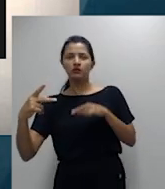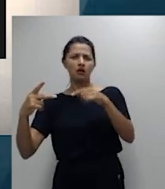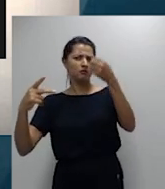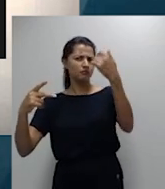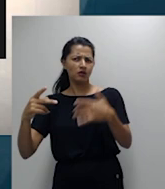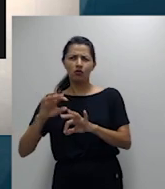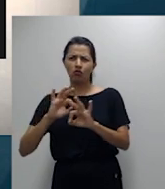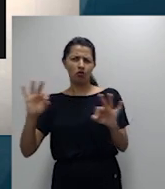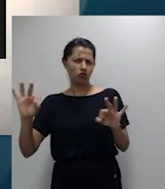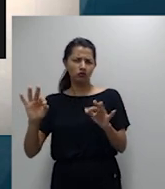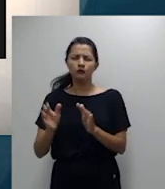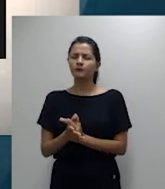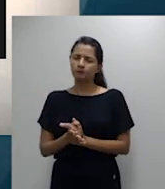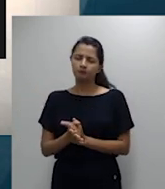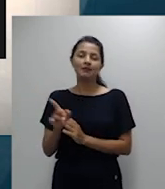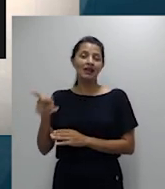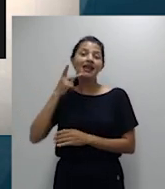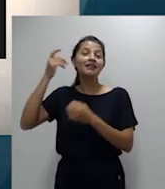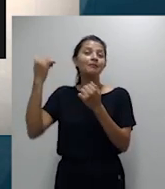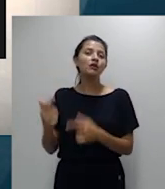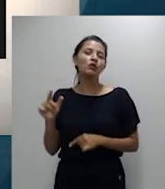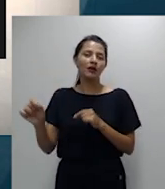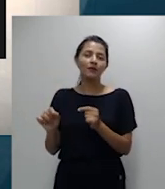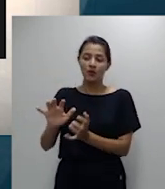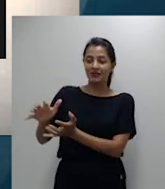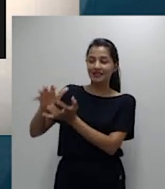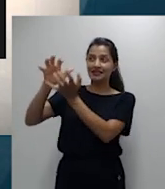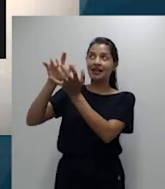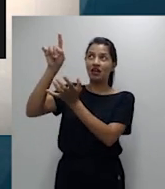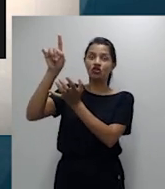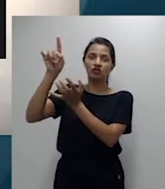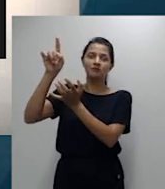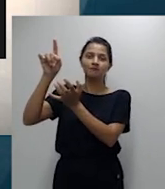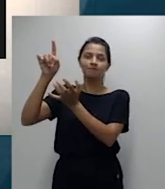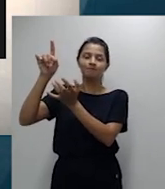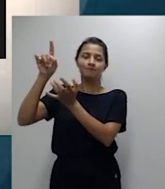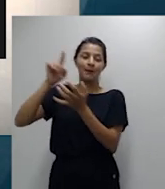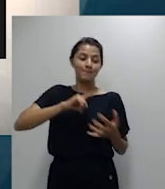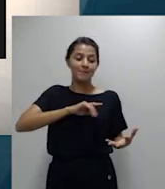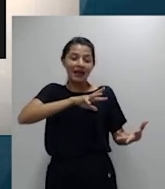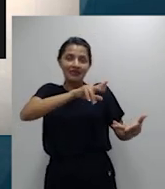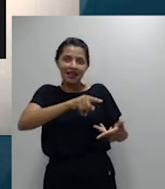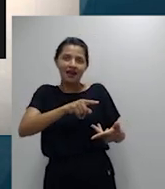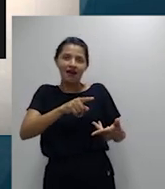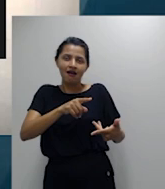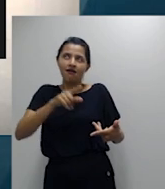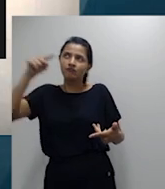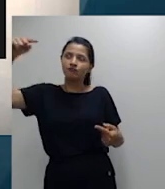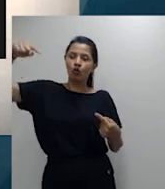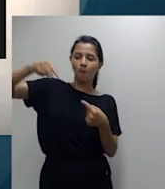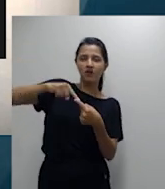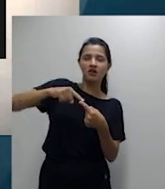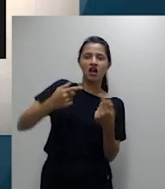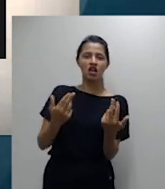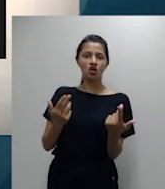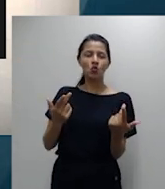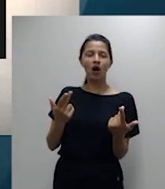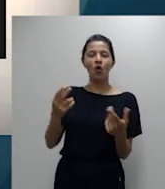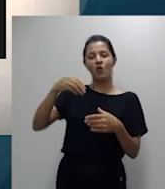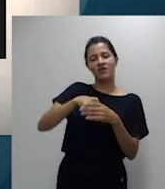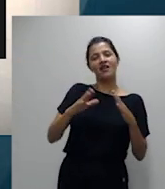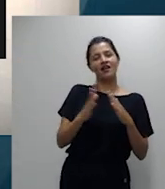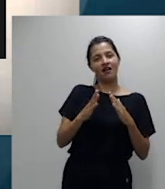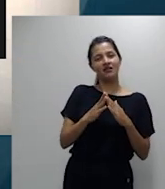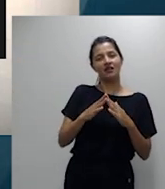excelência disse o satélite está para a terra assim como o roteador está para casa na verdade